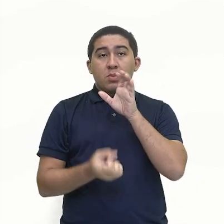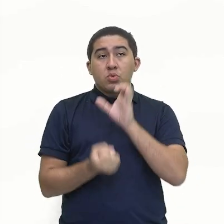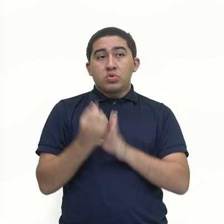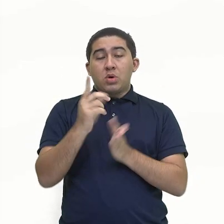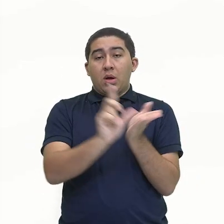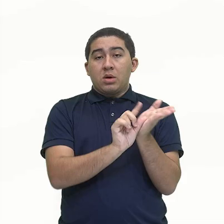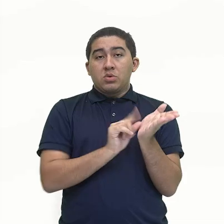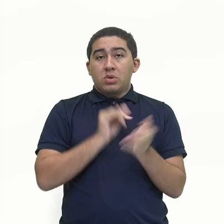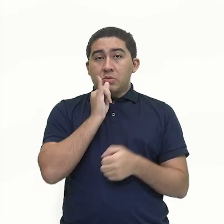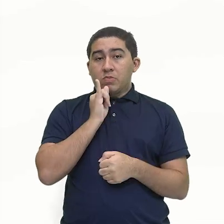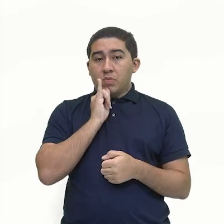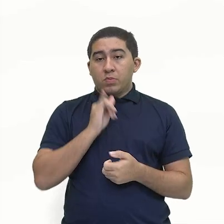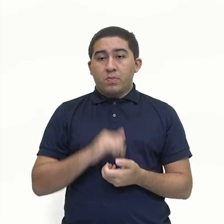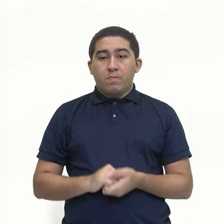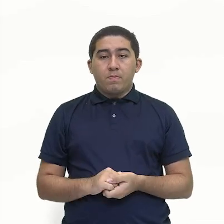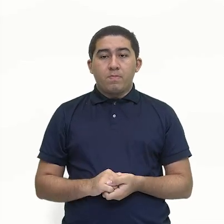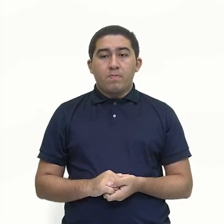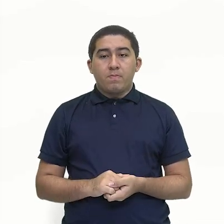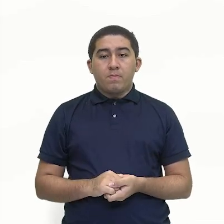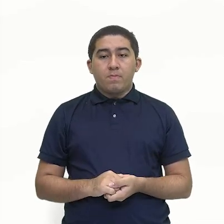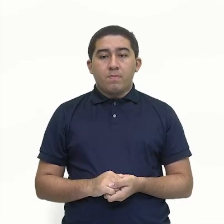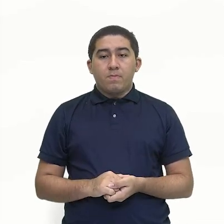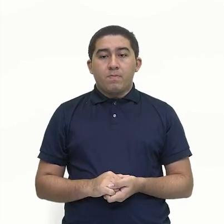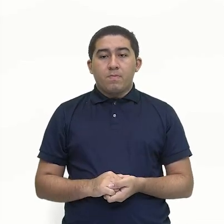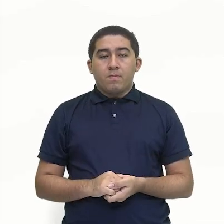artigos, por exemplo.